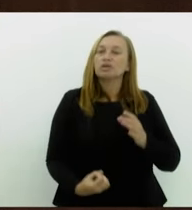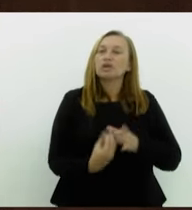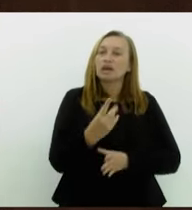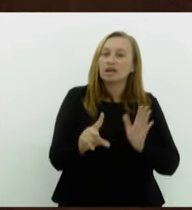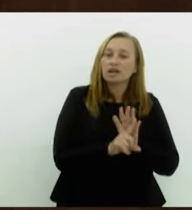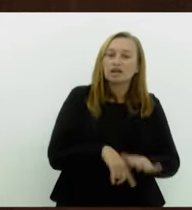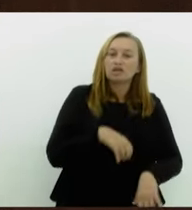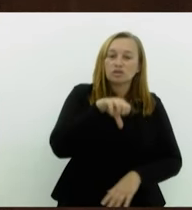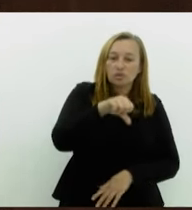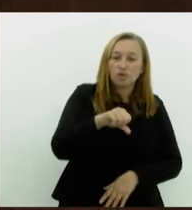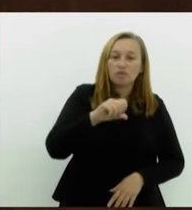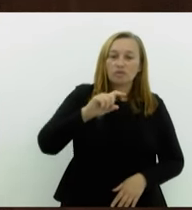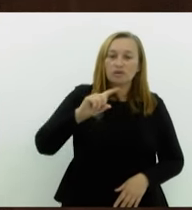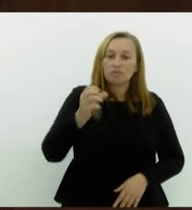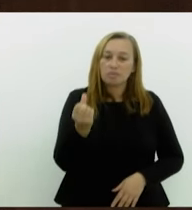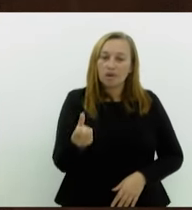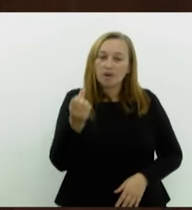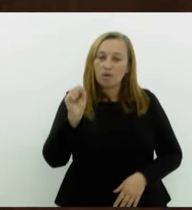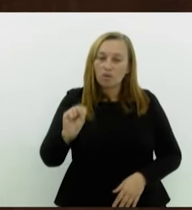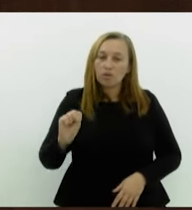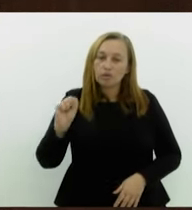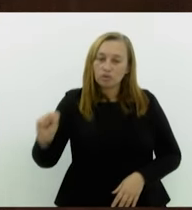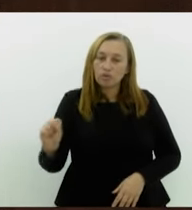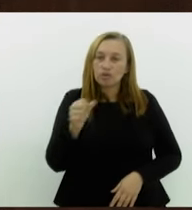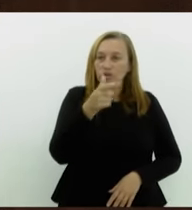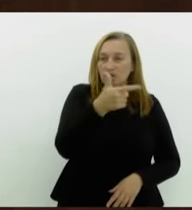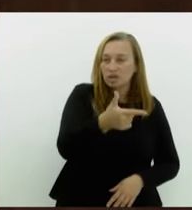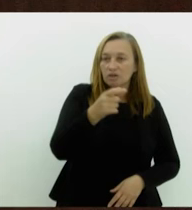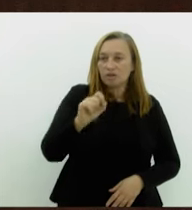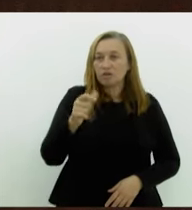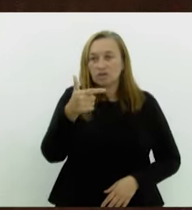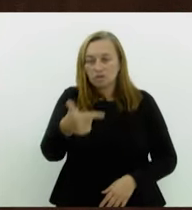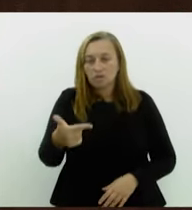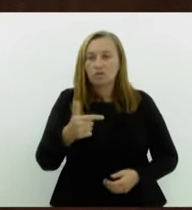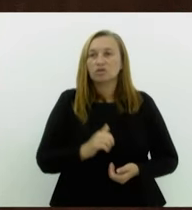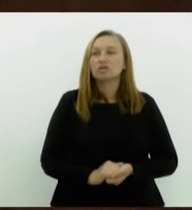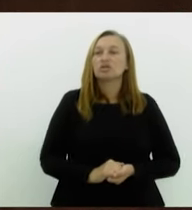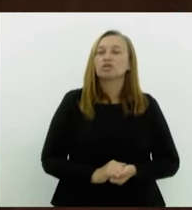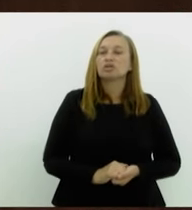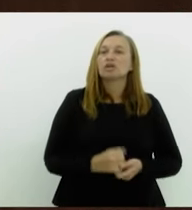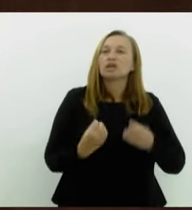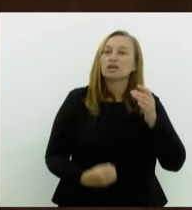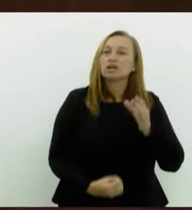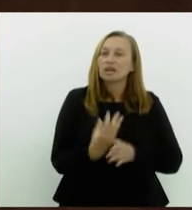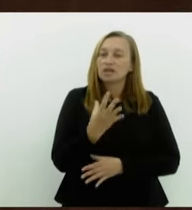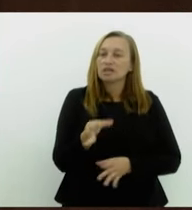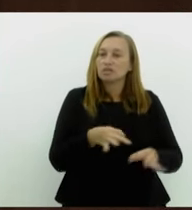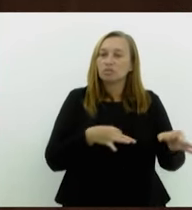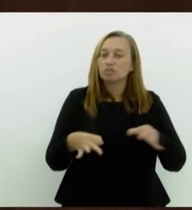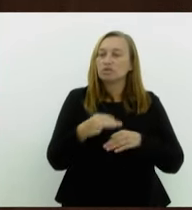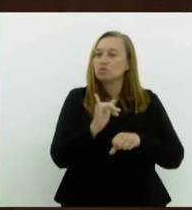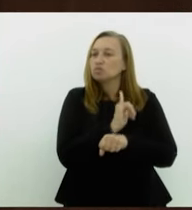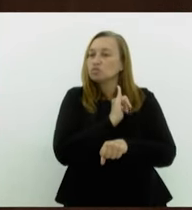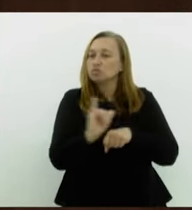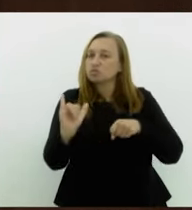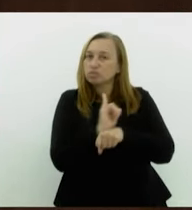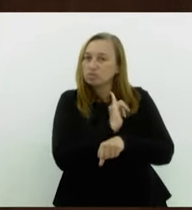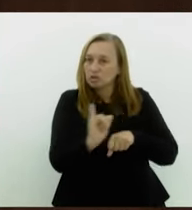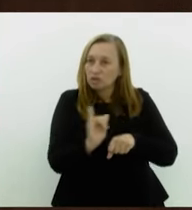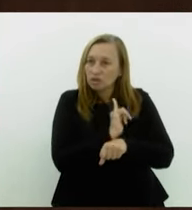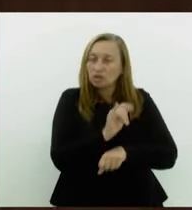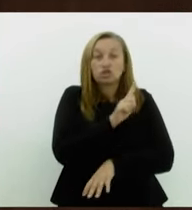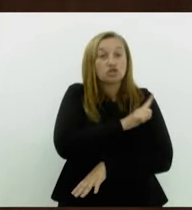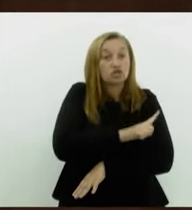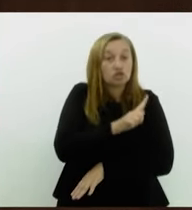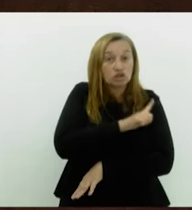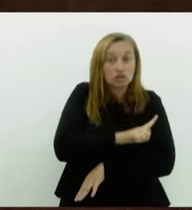Lei 9688, de 22, que dispõe sobre uma criação de um plano estratégico de